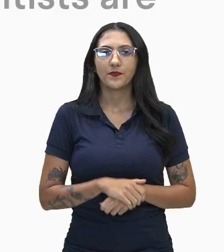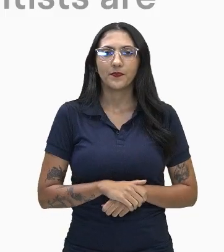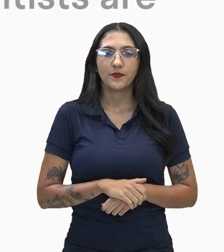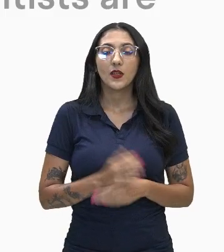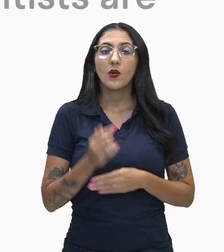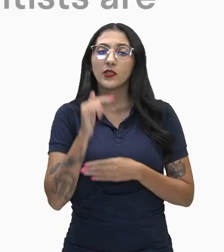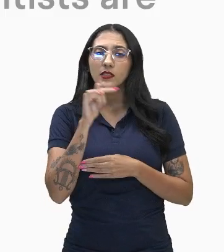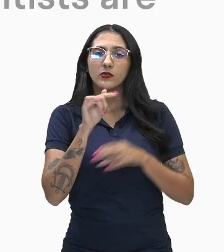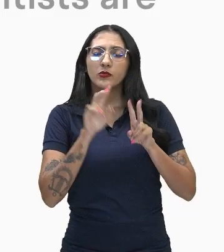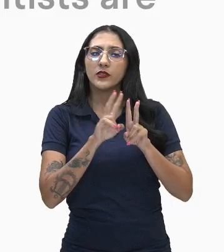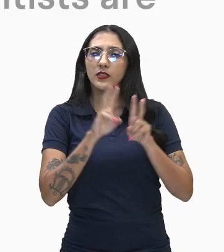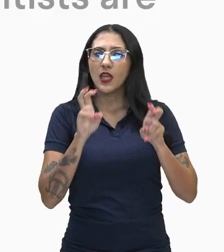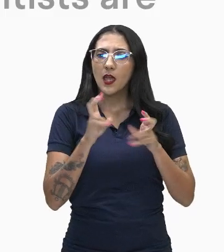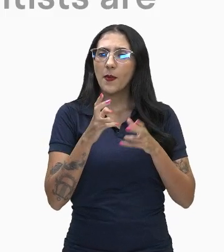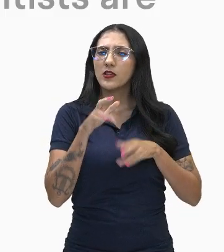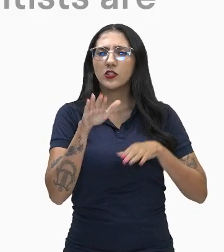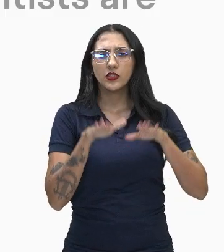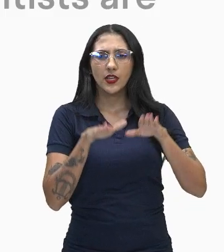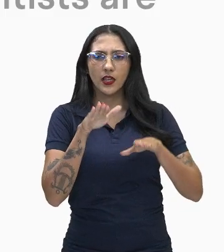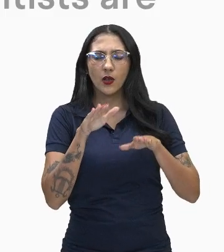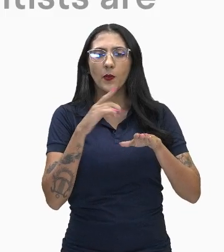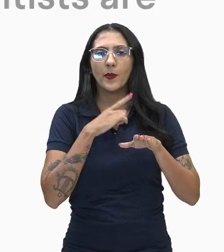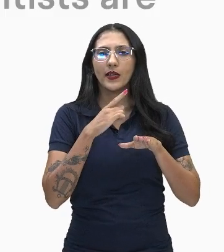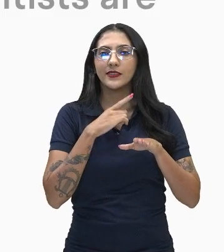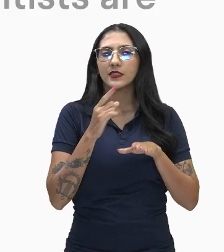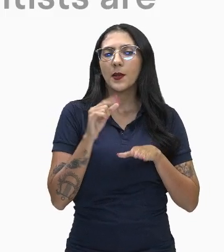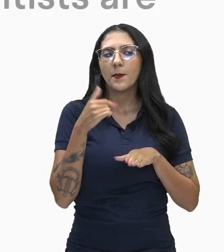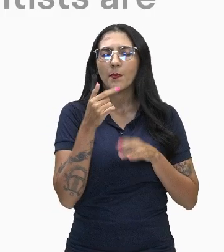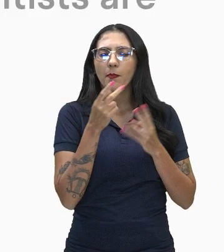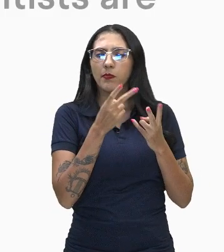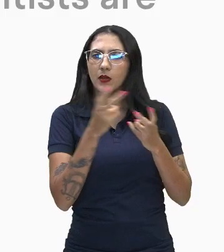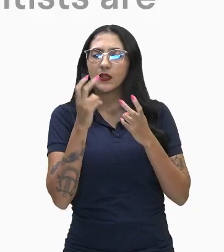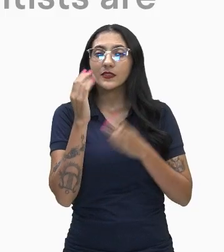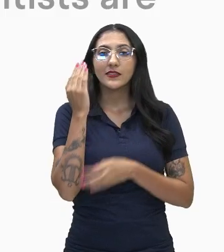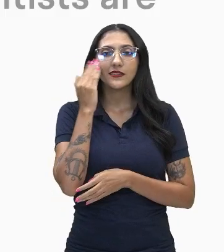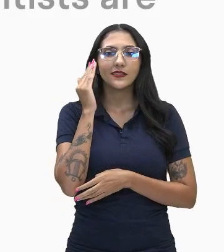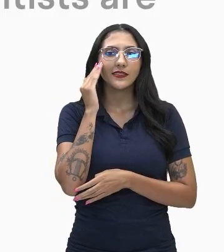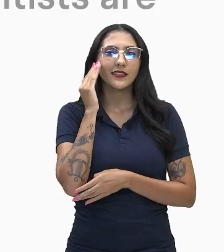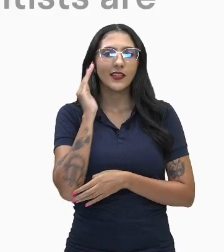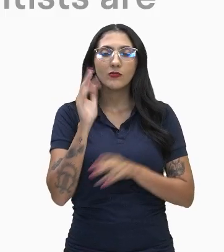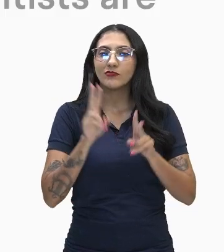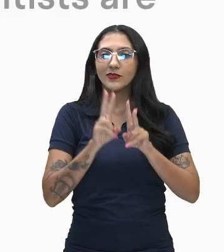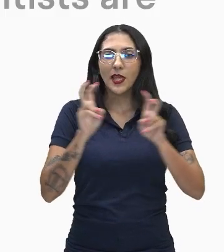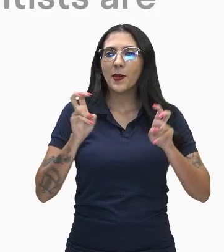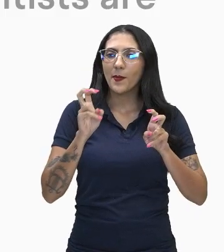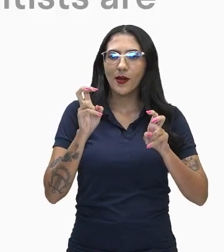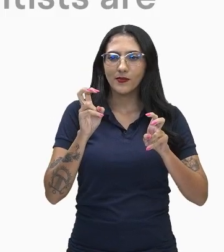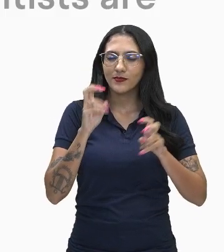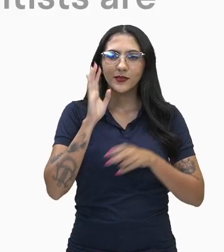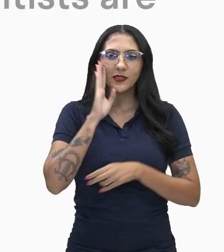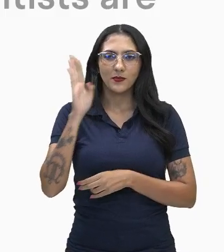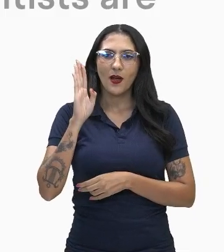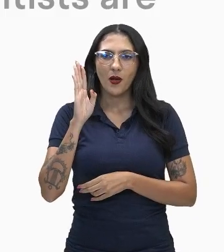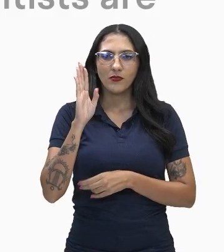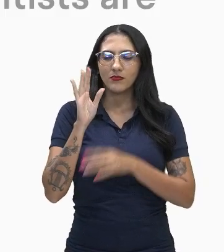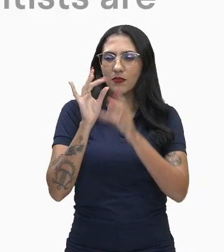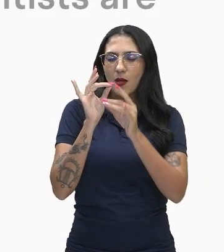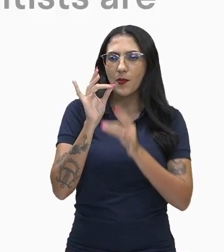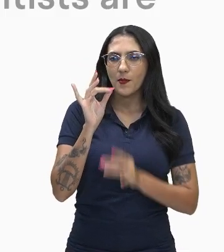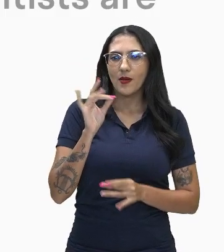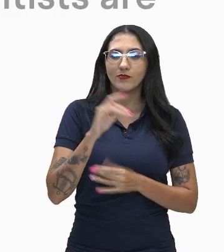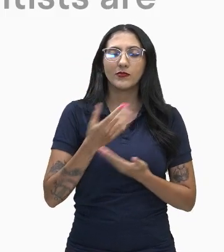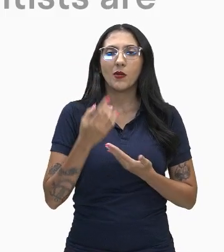título, geralmente, nós conseguimos entender o assunto do texto. Vejam que aqui o meu título